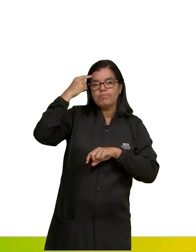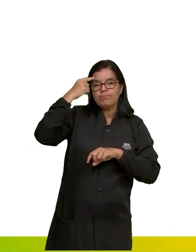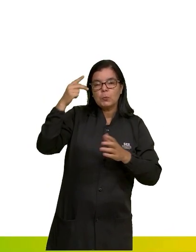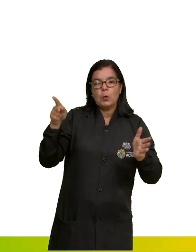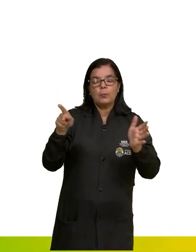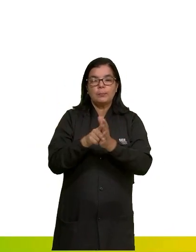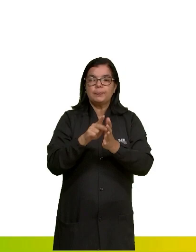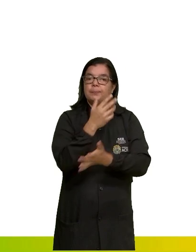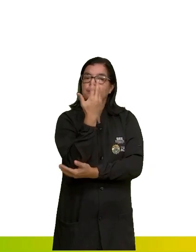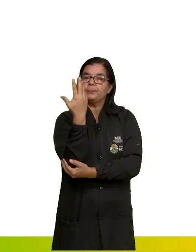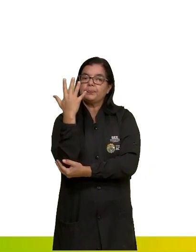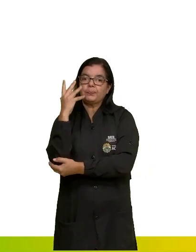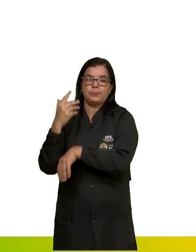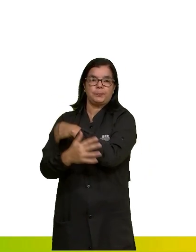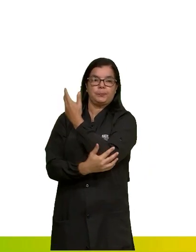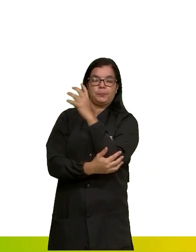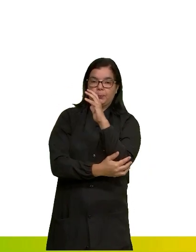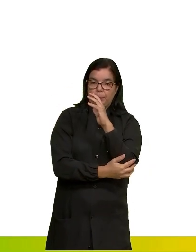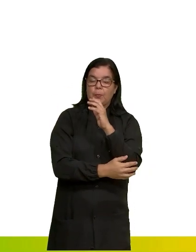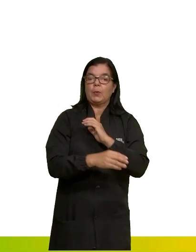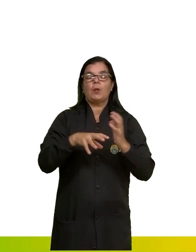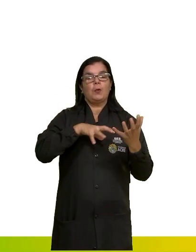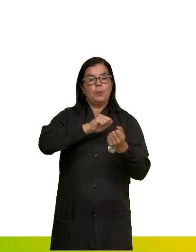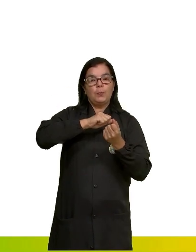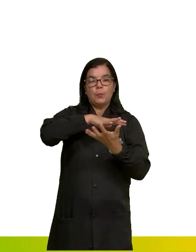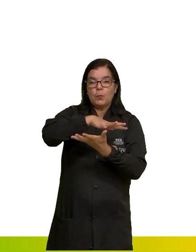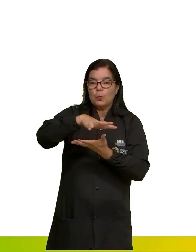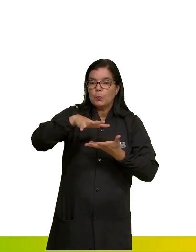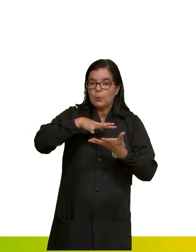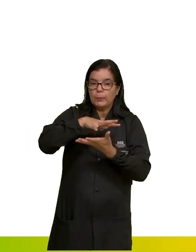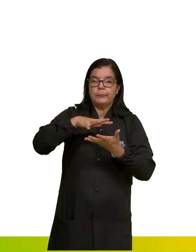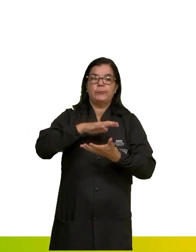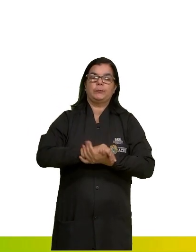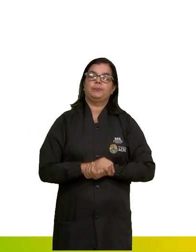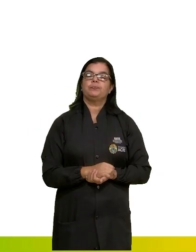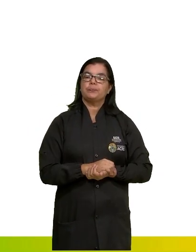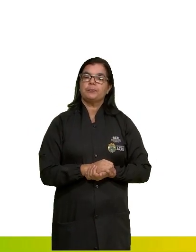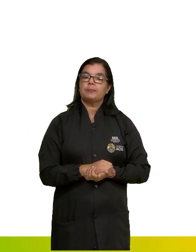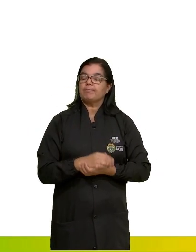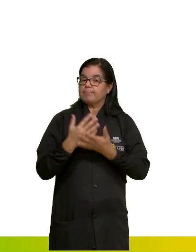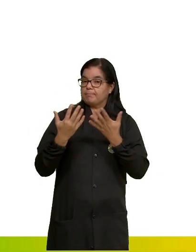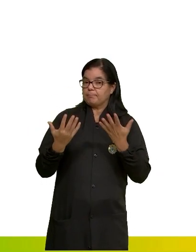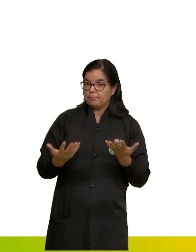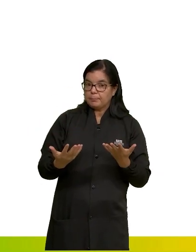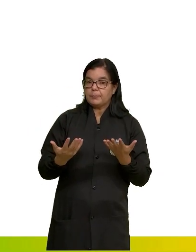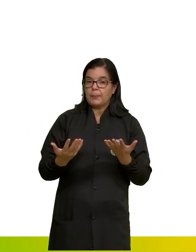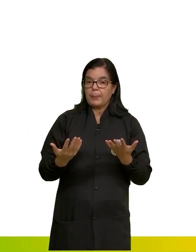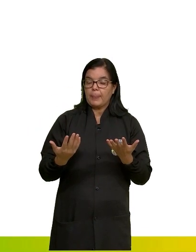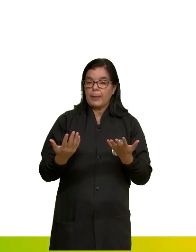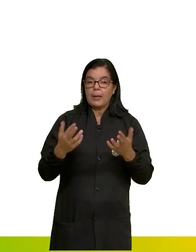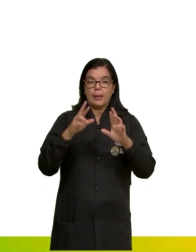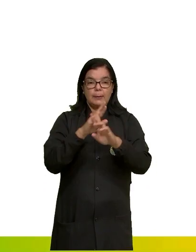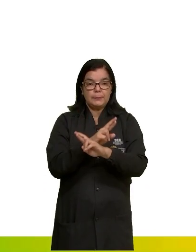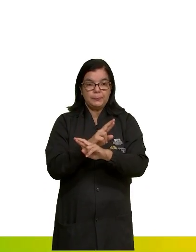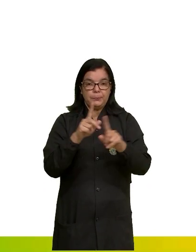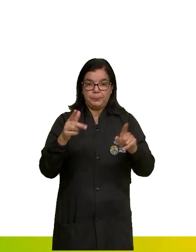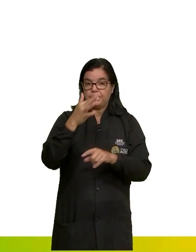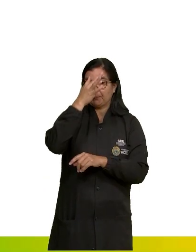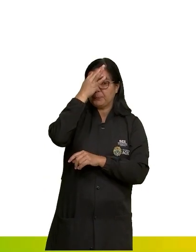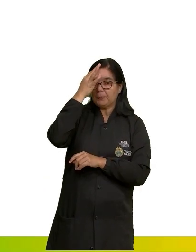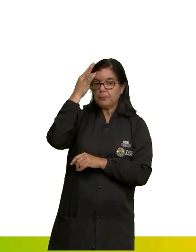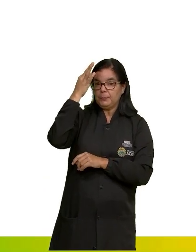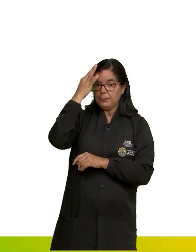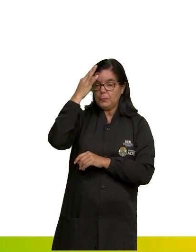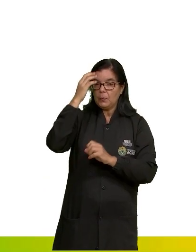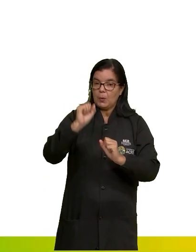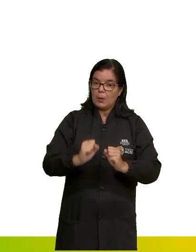própria natureza e sobre o cosmos em geral. Bom, a diferença é que a filosofia